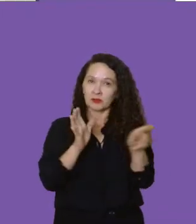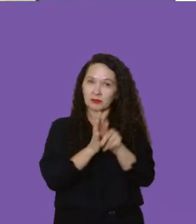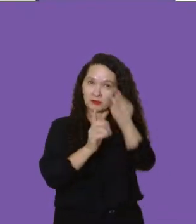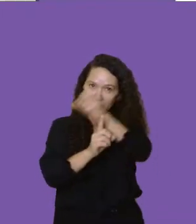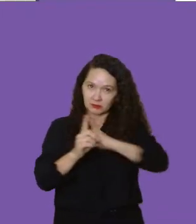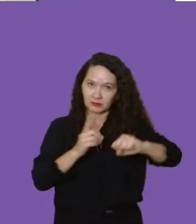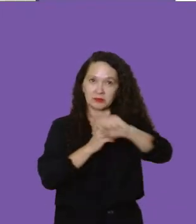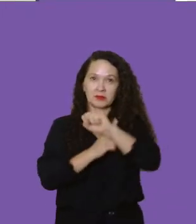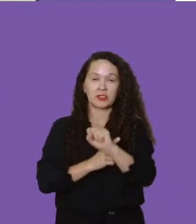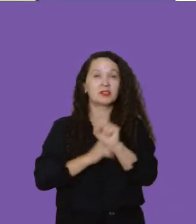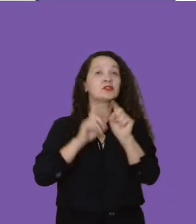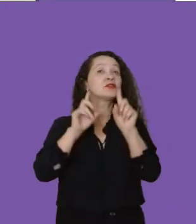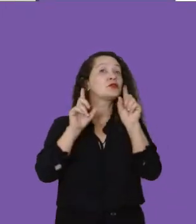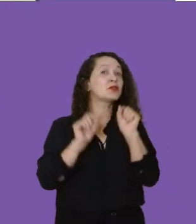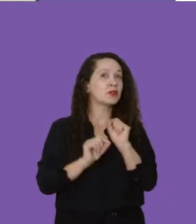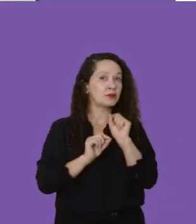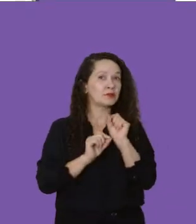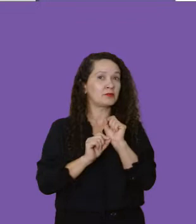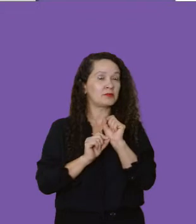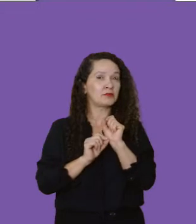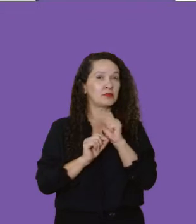sociedade são aqueles